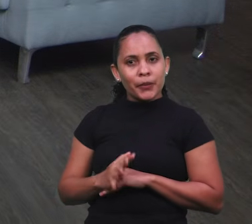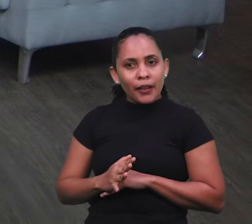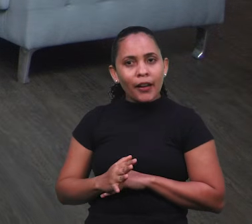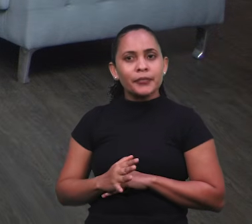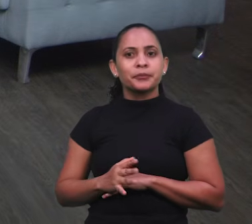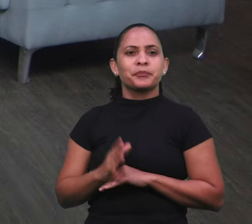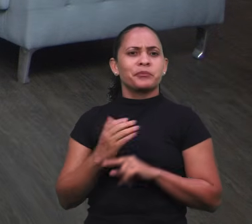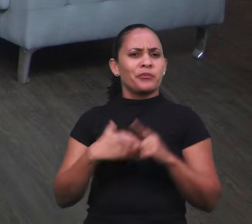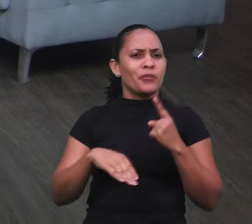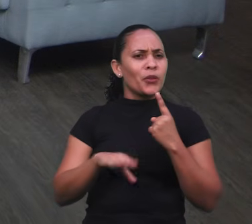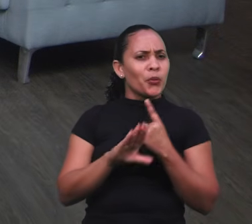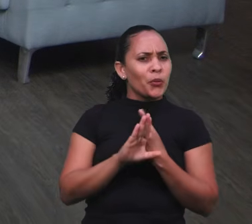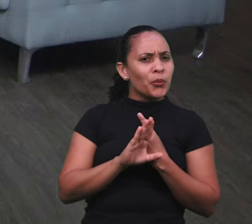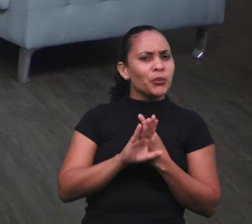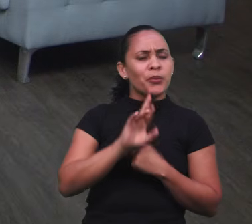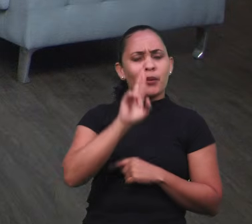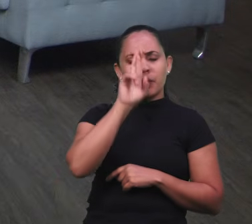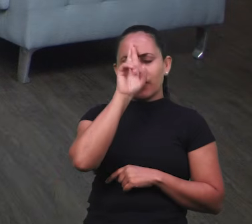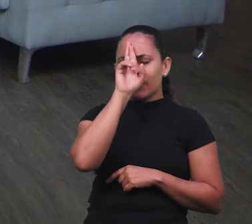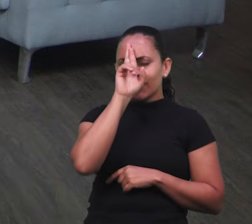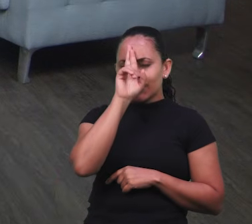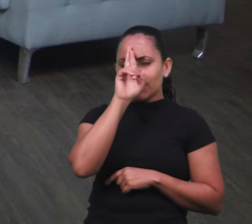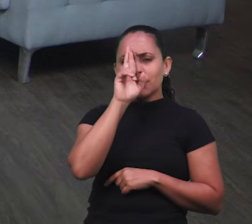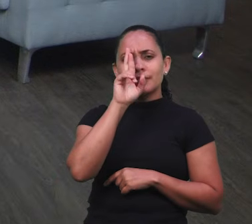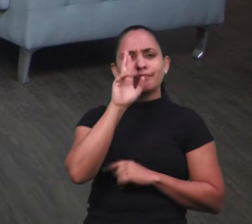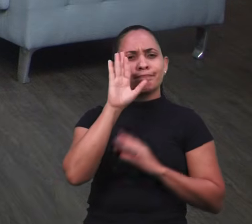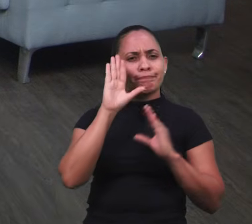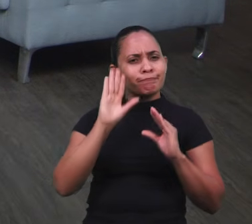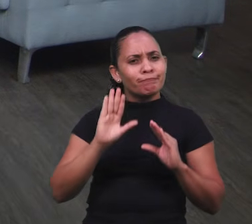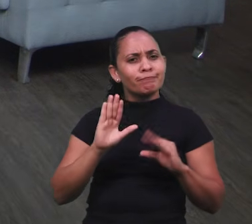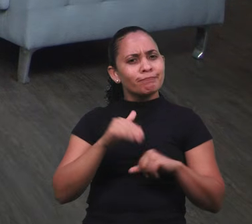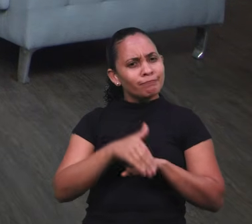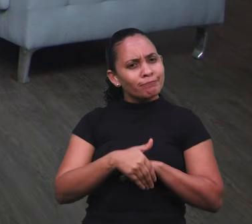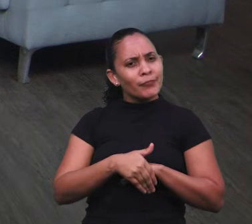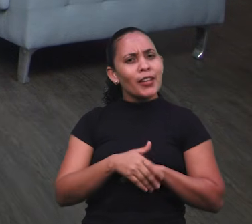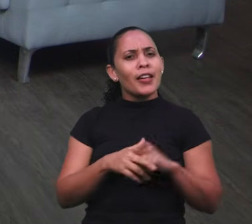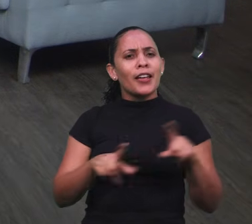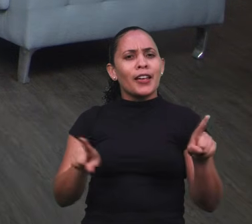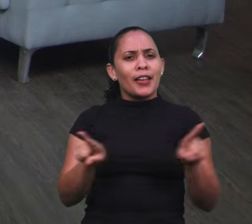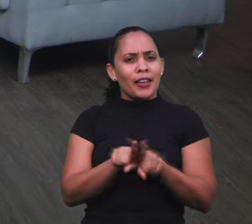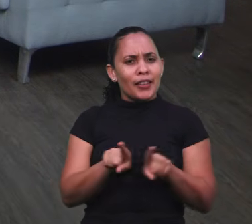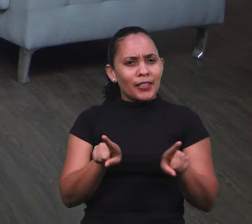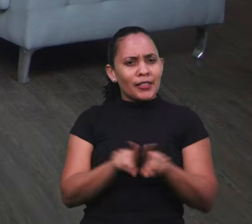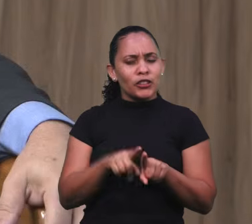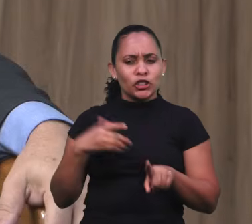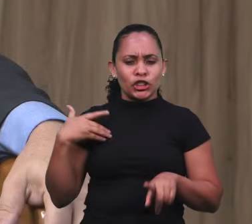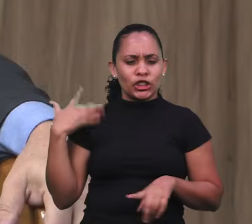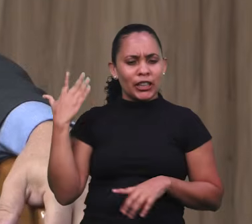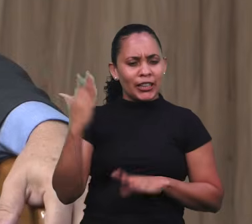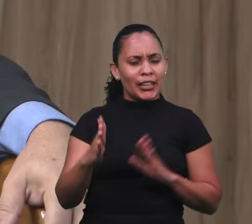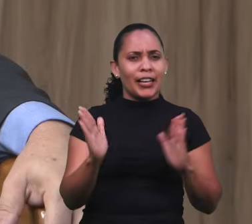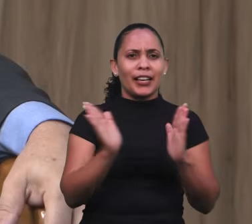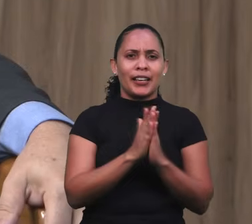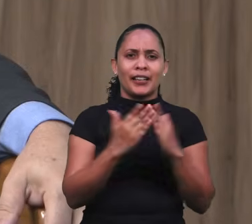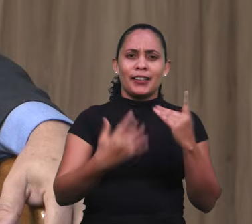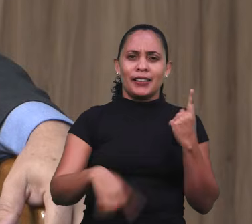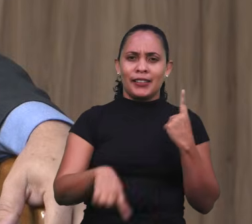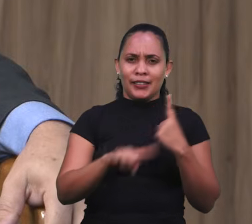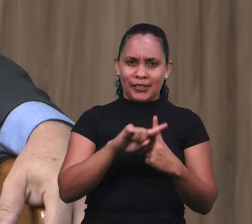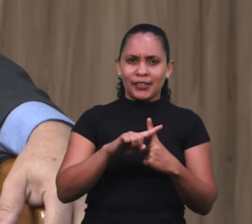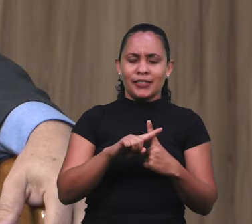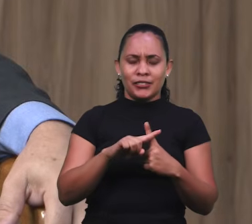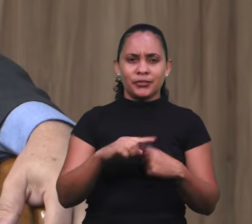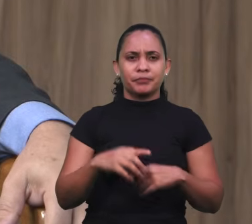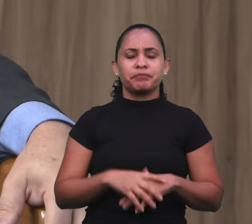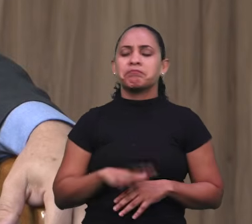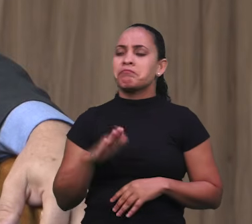na madrugada, eles estão no culto ao meio-dia, no culto à noite, são os primeiros a chegar na igreja.